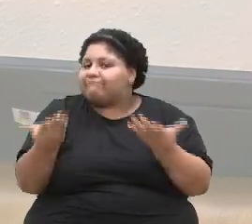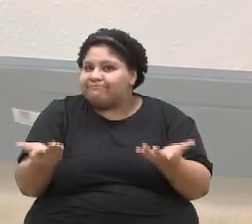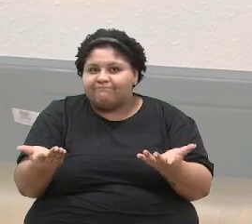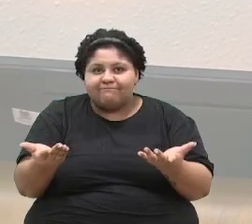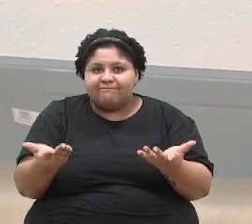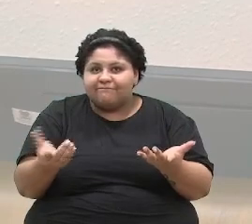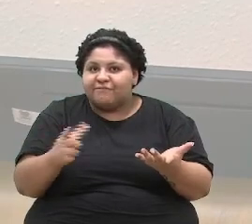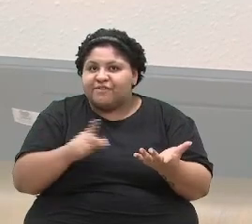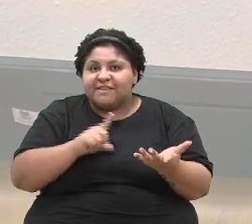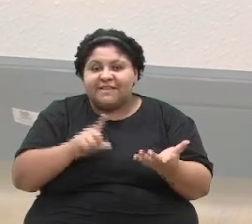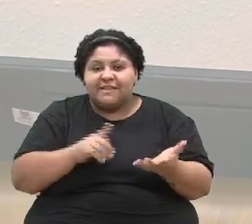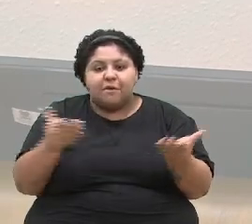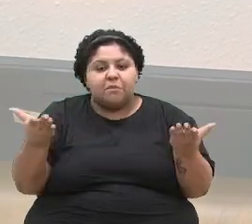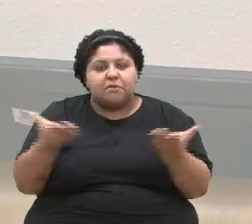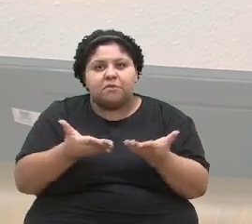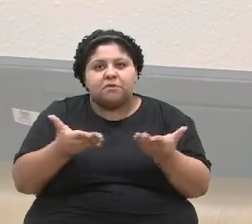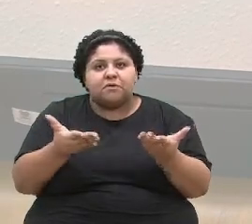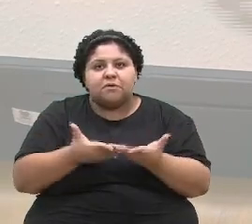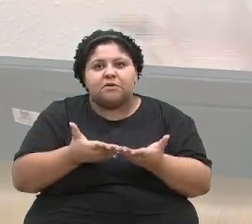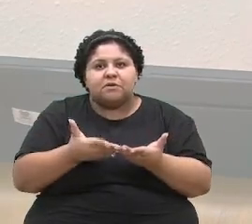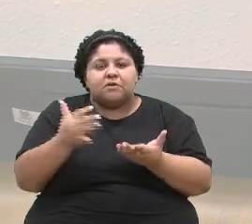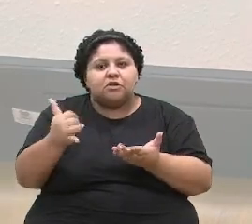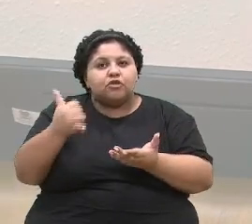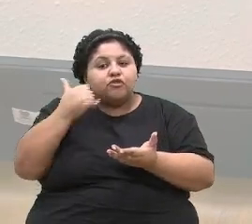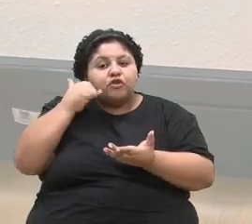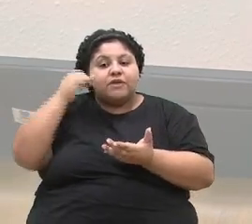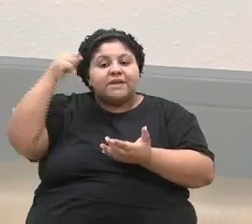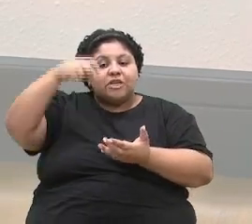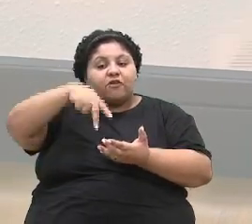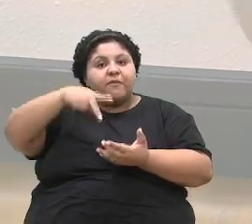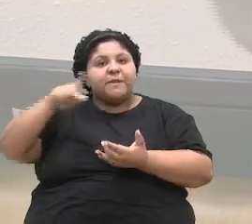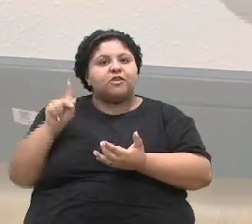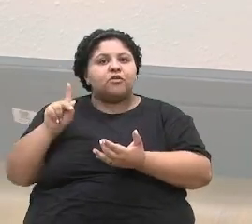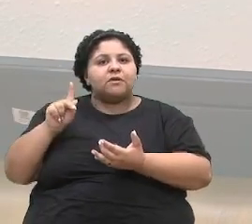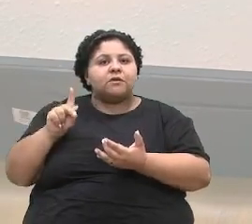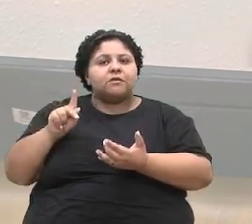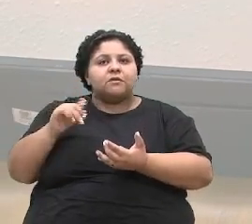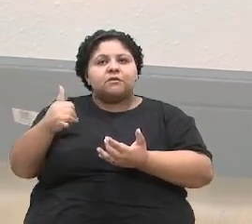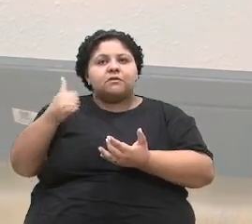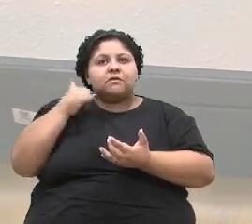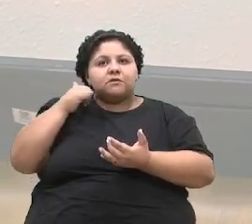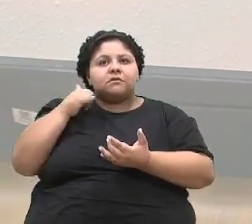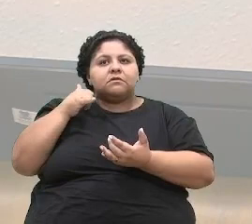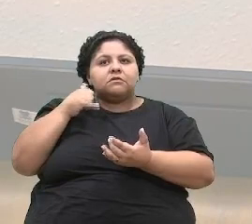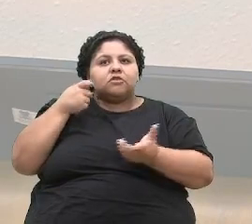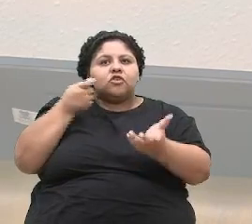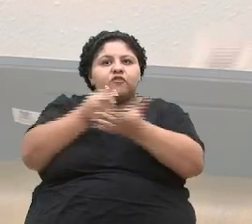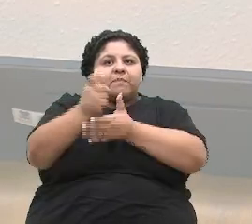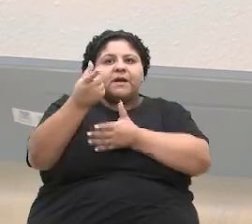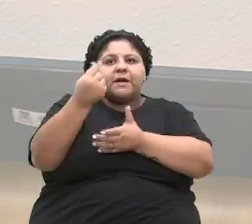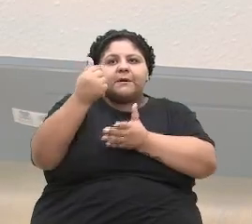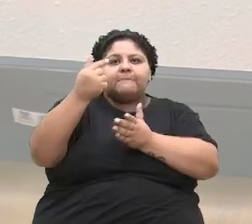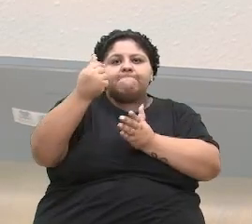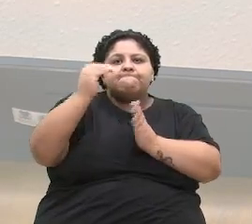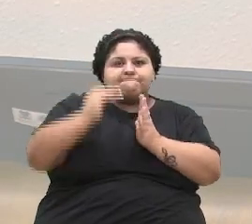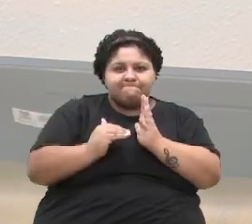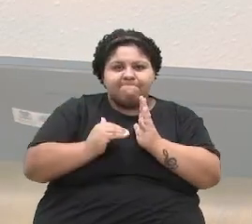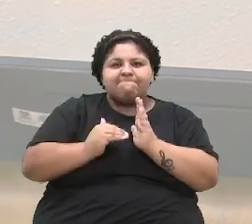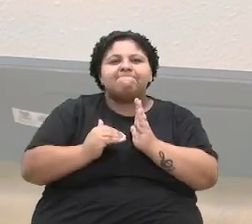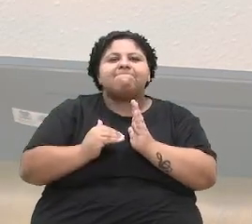que temos. E ele, e se eu ligar em Nova Petrópolis, se tu ligar lá, tu vai pagar mais barato. E dito e